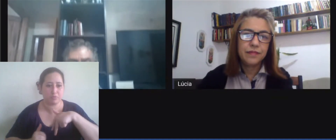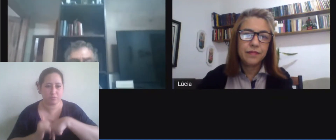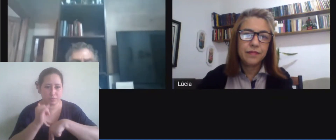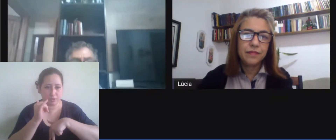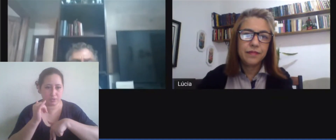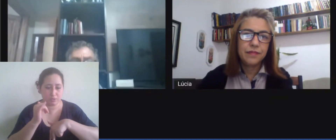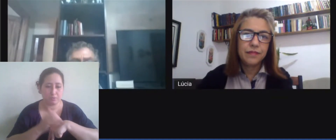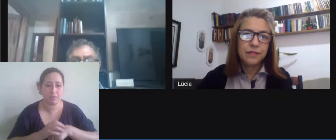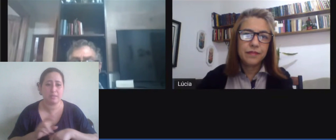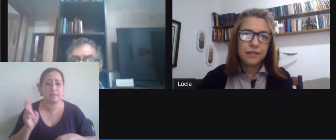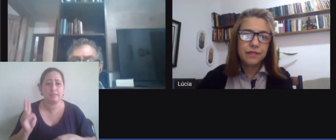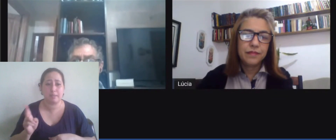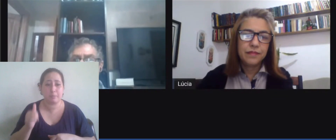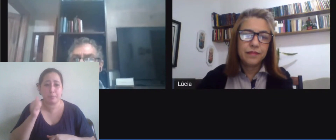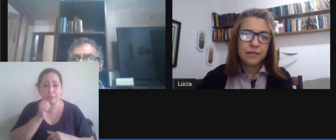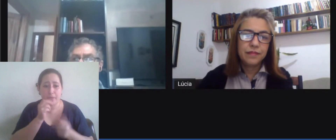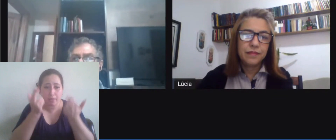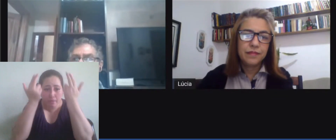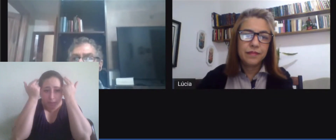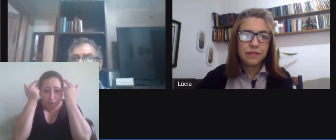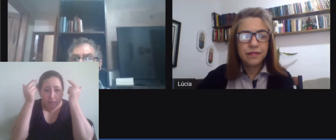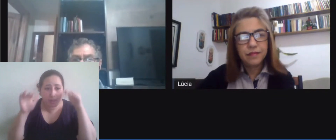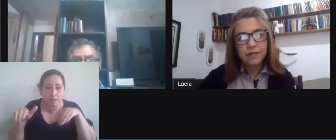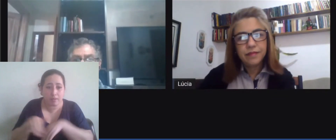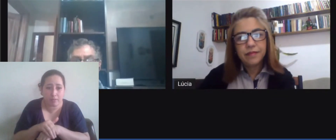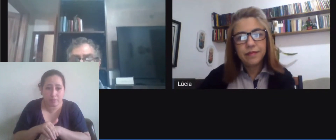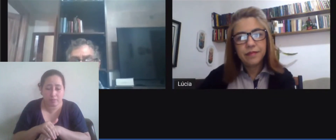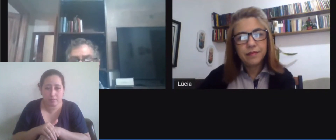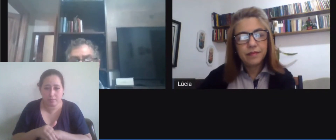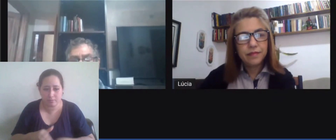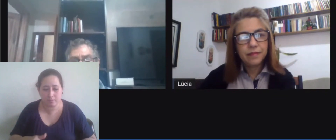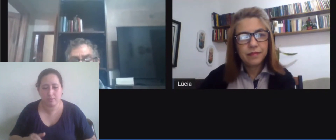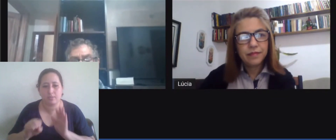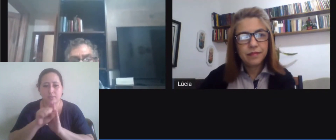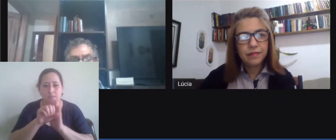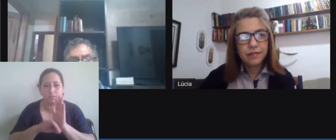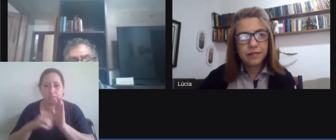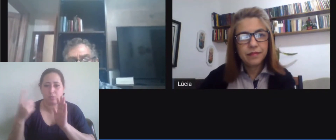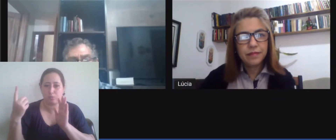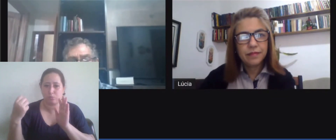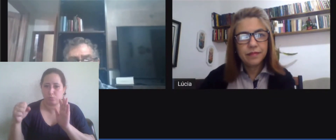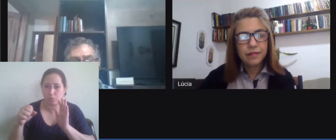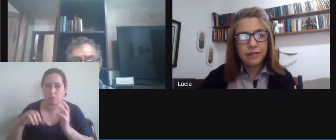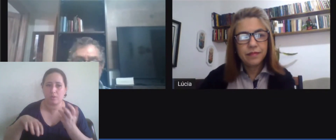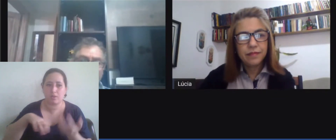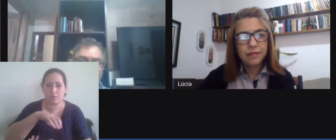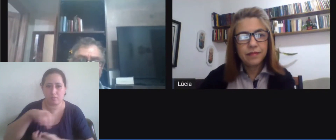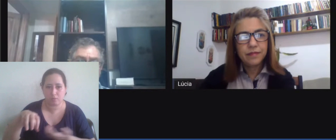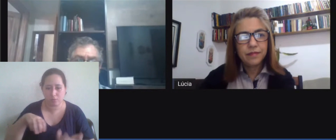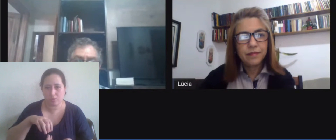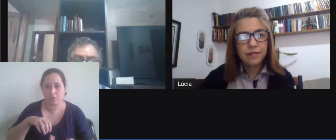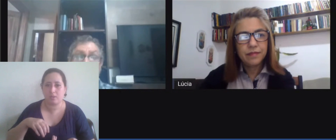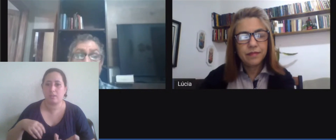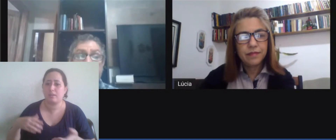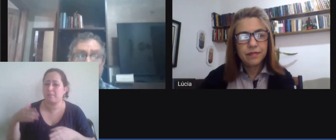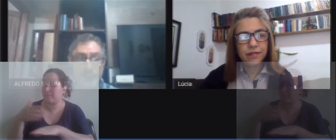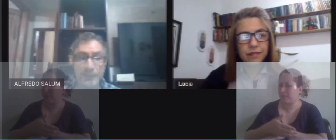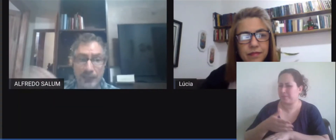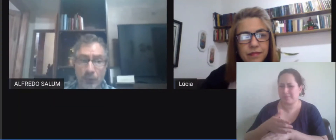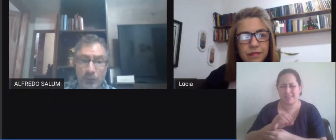submissa e que no século XVIII nessas revoluções ela não tem participação alguma